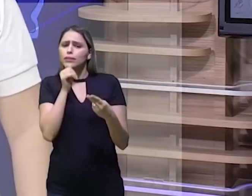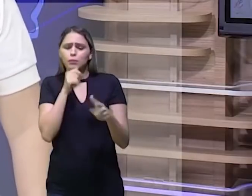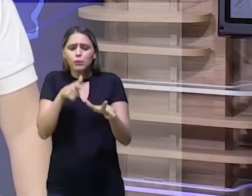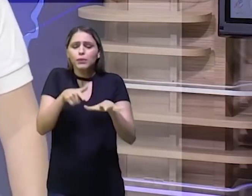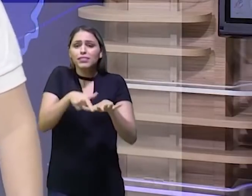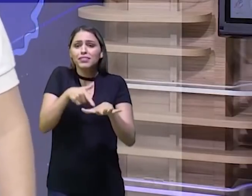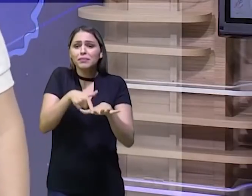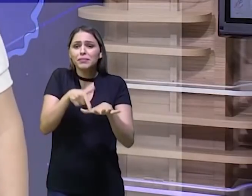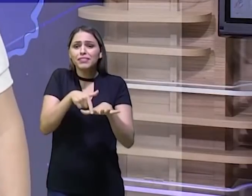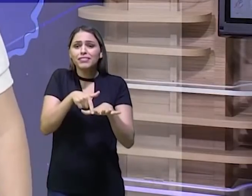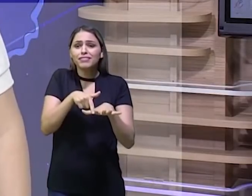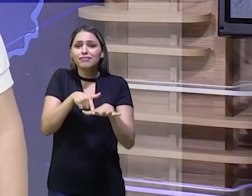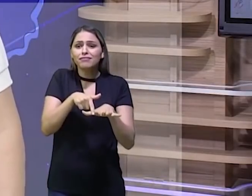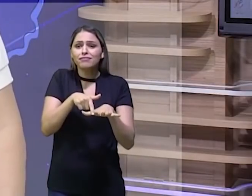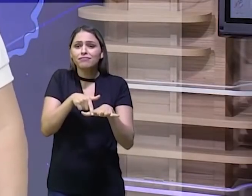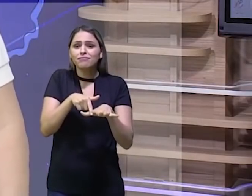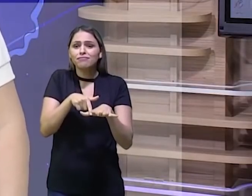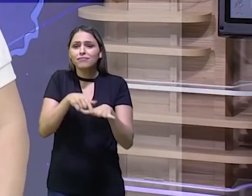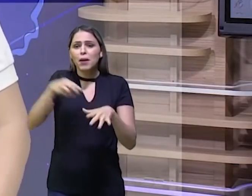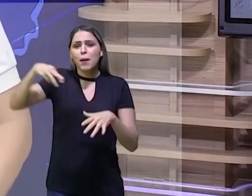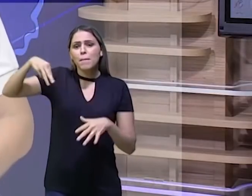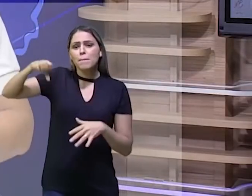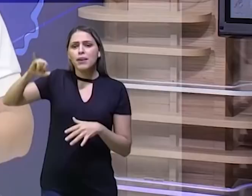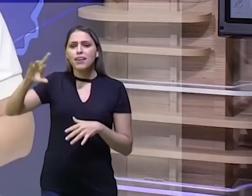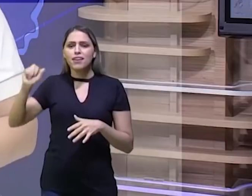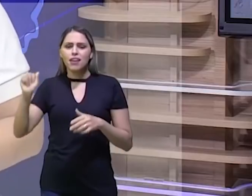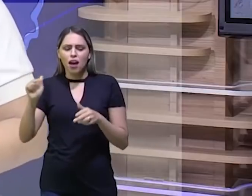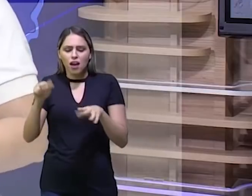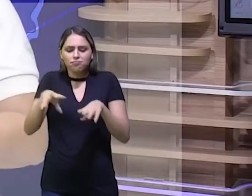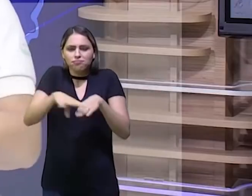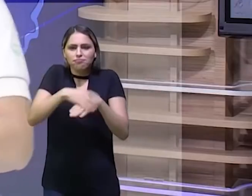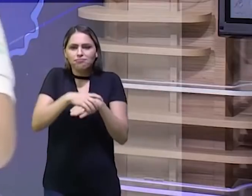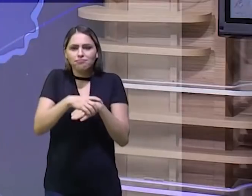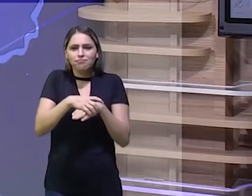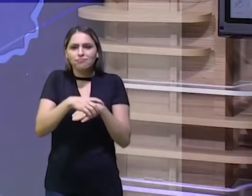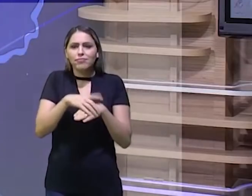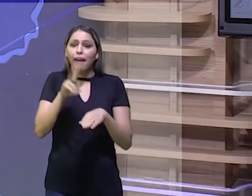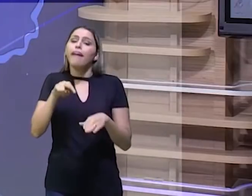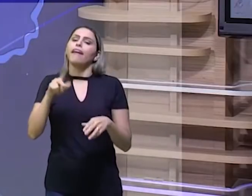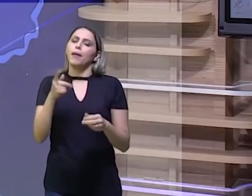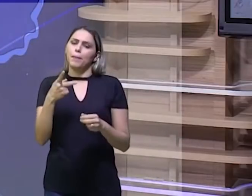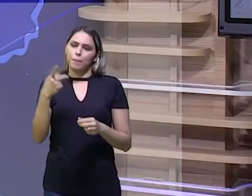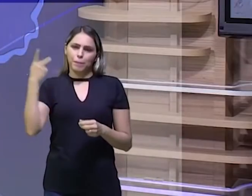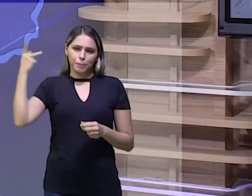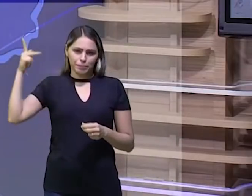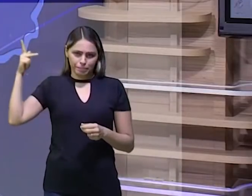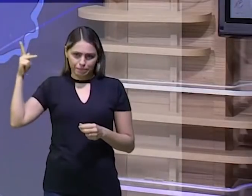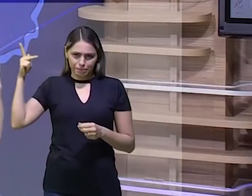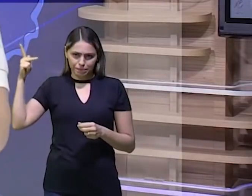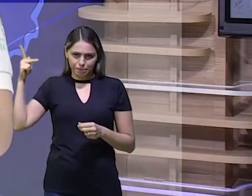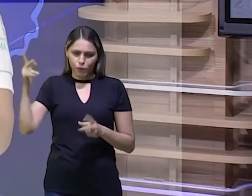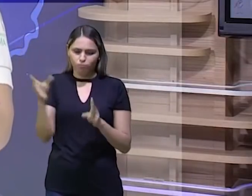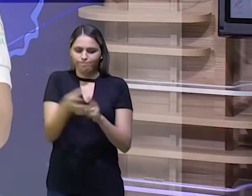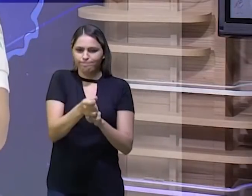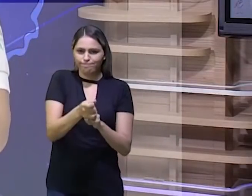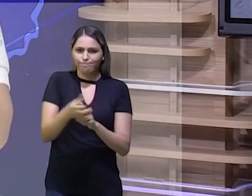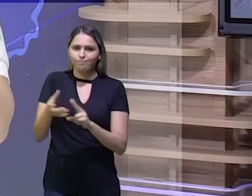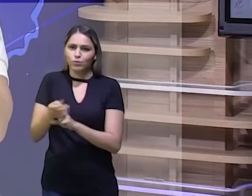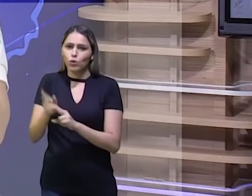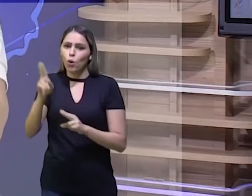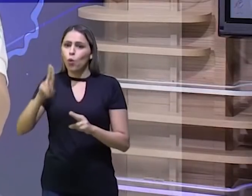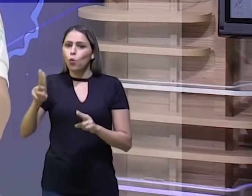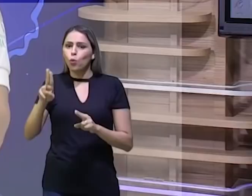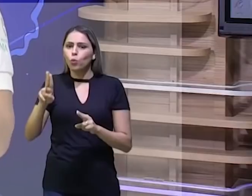sapatos, meias, né? Isso tudo é par. Isso tudo forma um par.